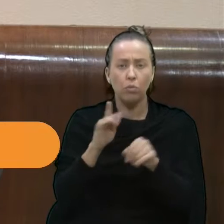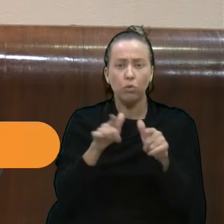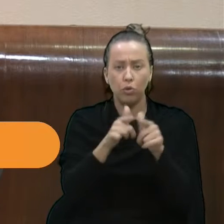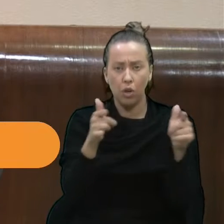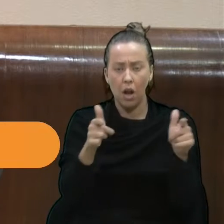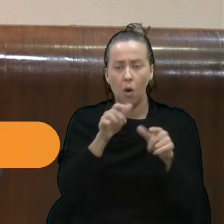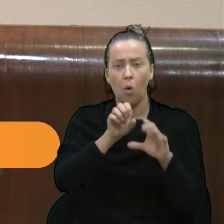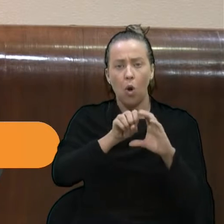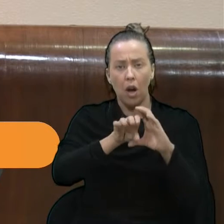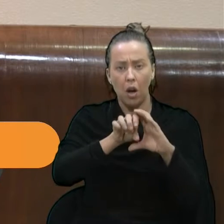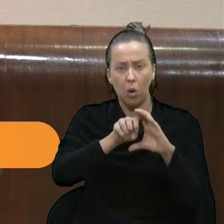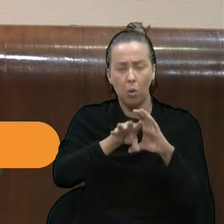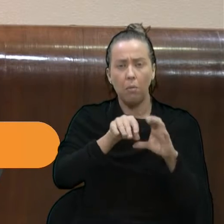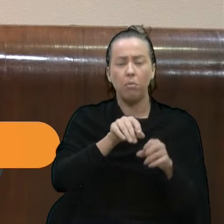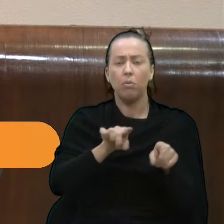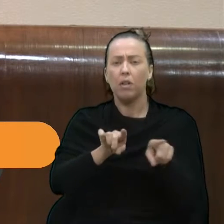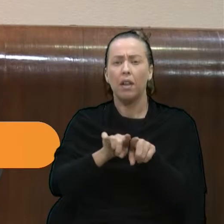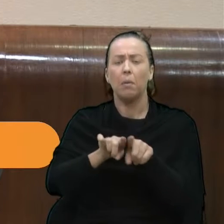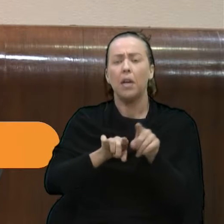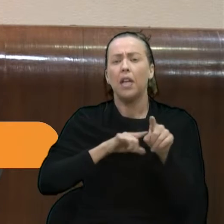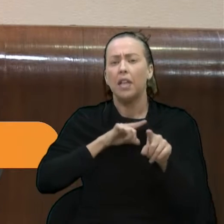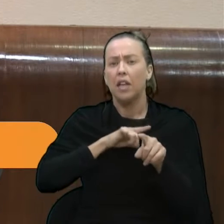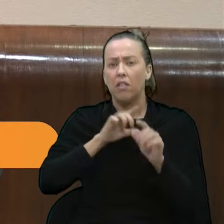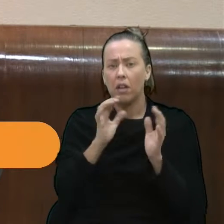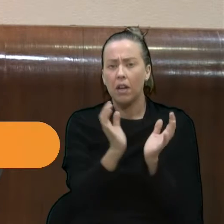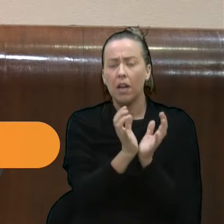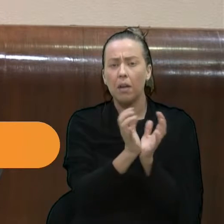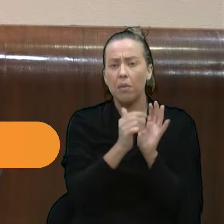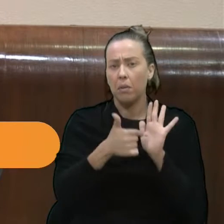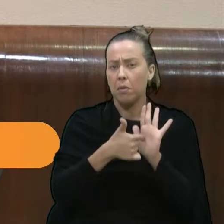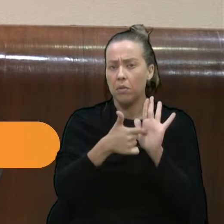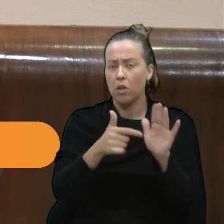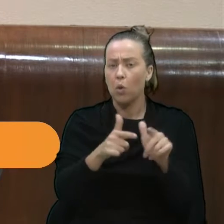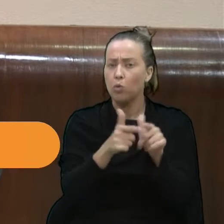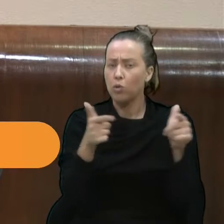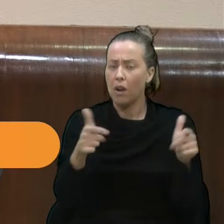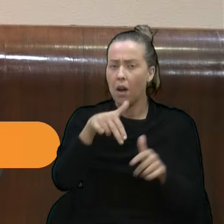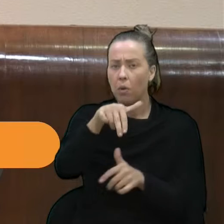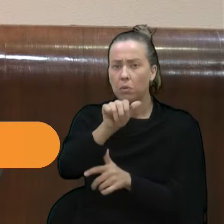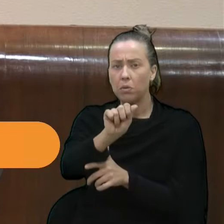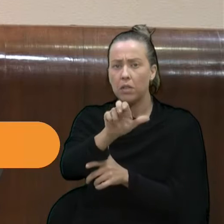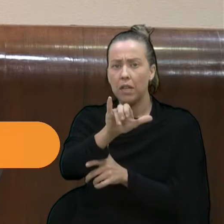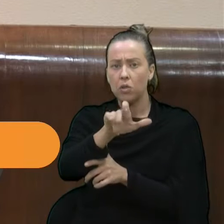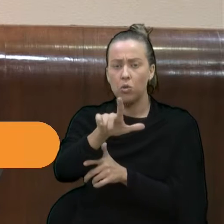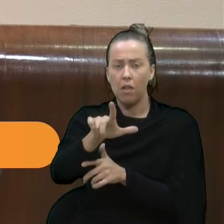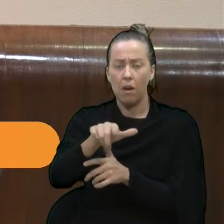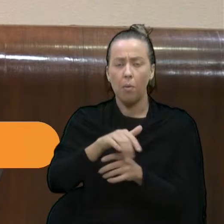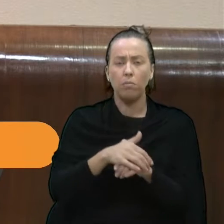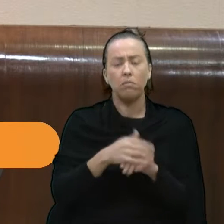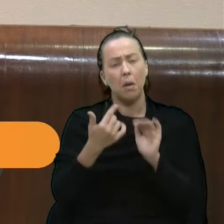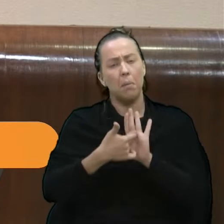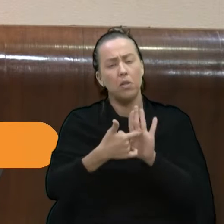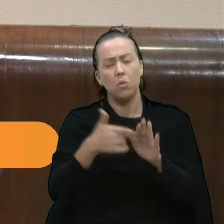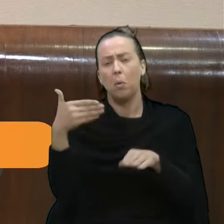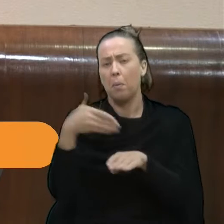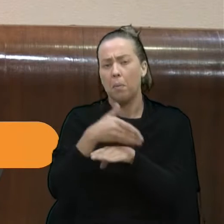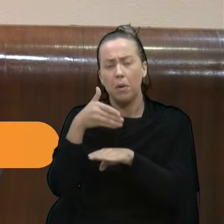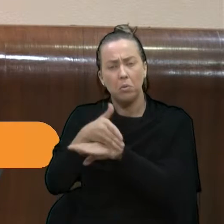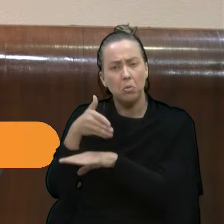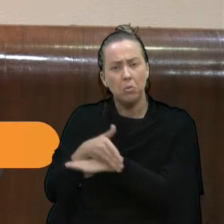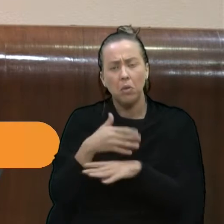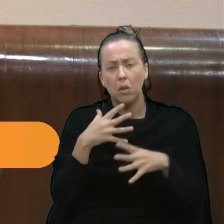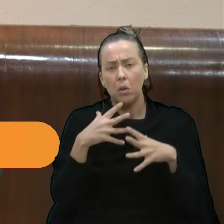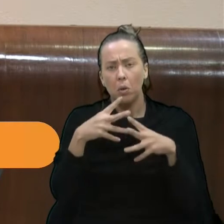Globo. Também esteve na equipe da apresentação do Jornal Nacional da Rede Globo. Apresentou e participou como